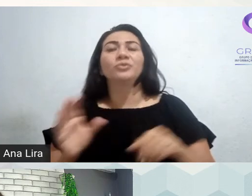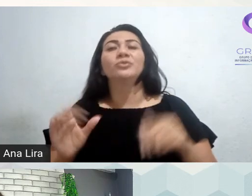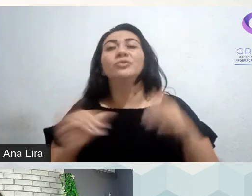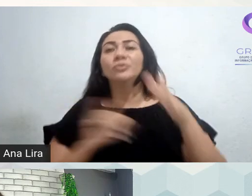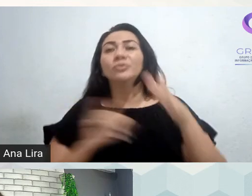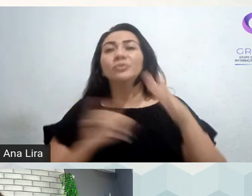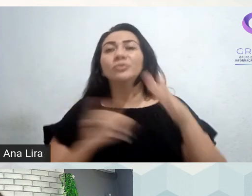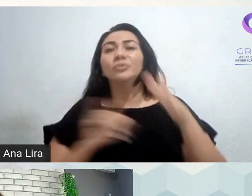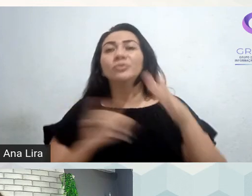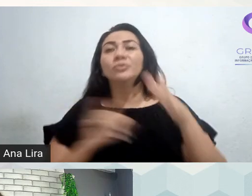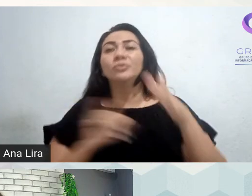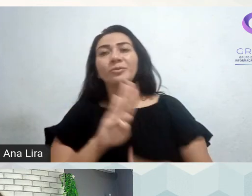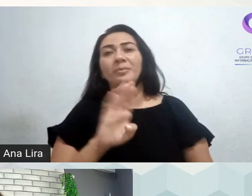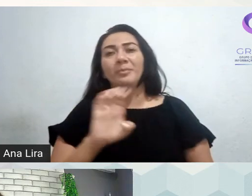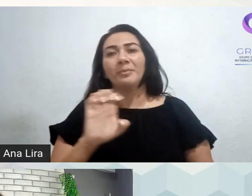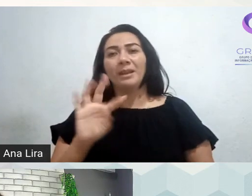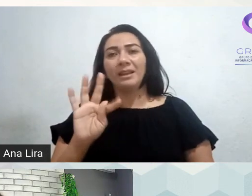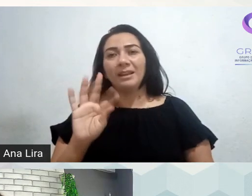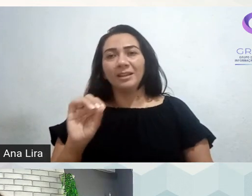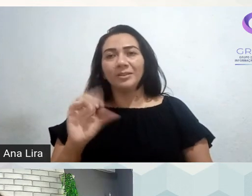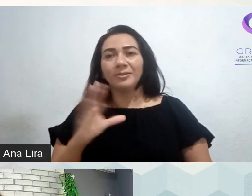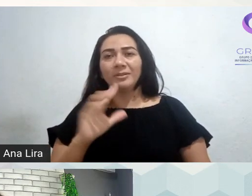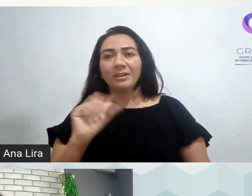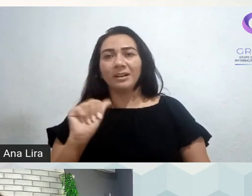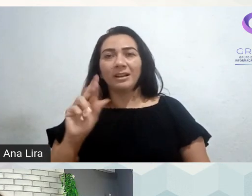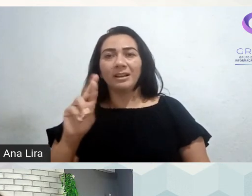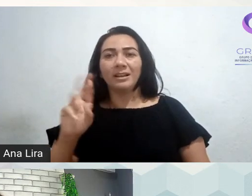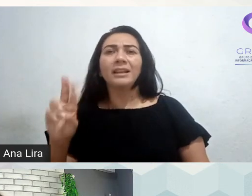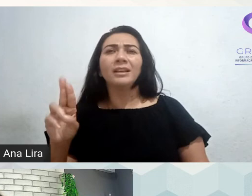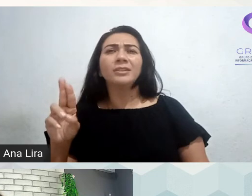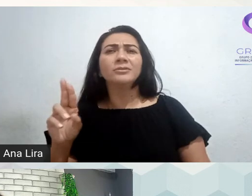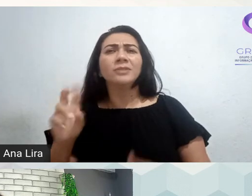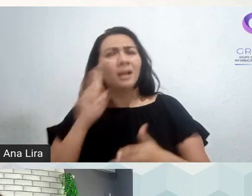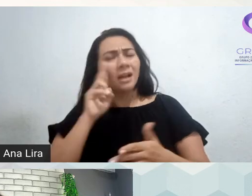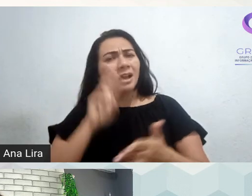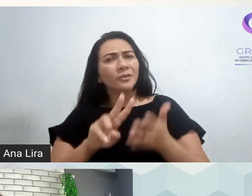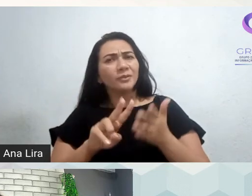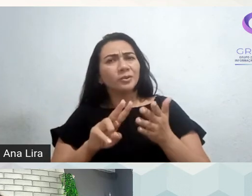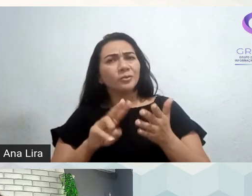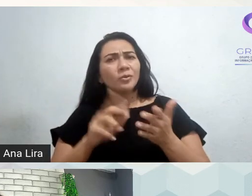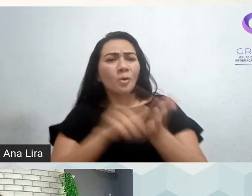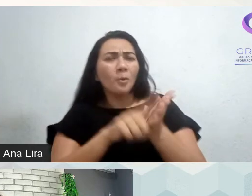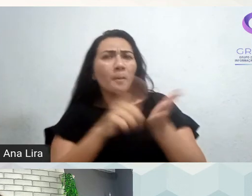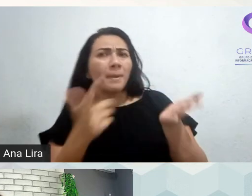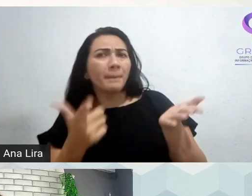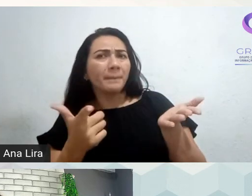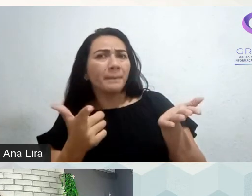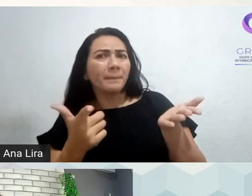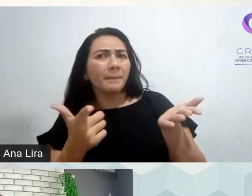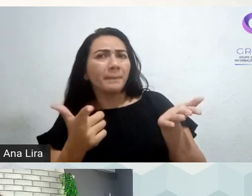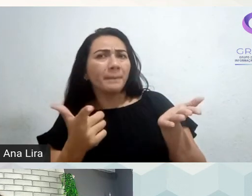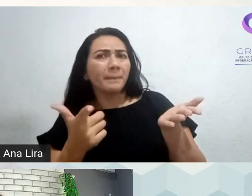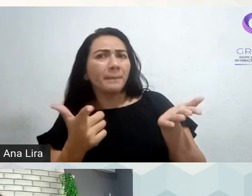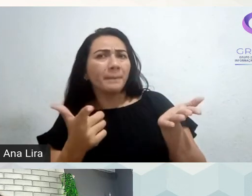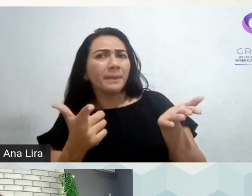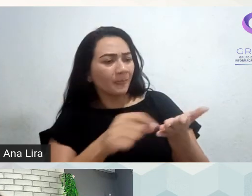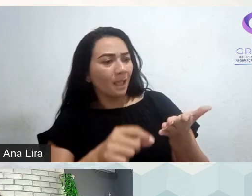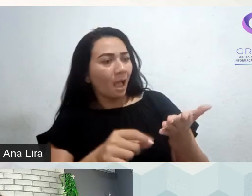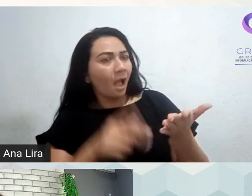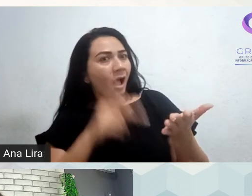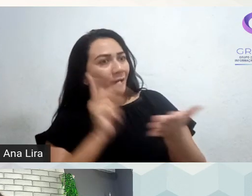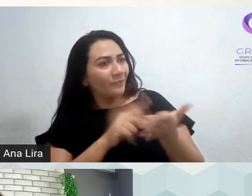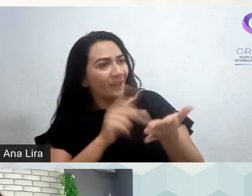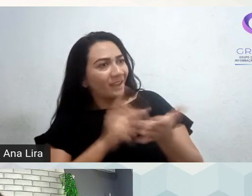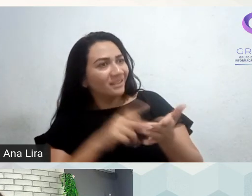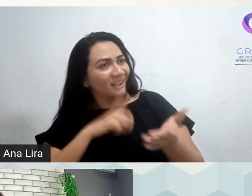ela viu no folhetinho que tinha aqueles sinais de Libras, dizendo que ia ter intérprete de Libras, e ela ficou, ela mesma fala, eu